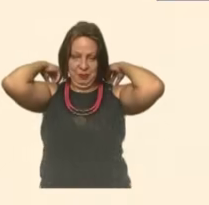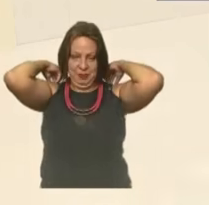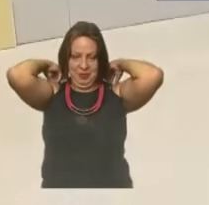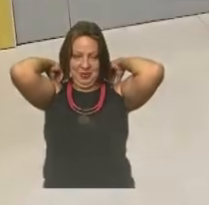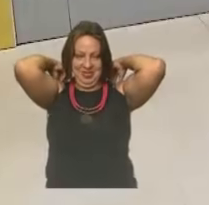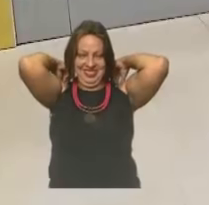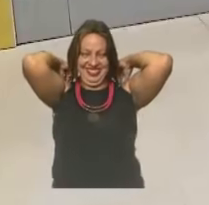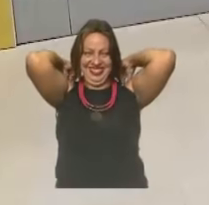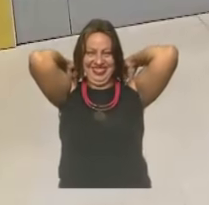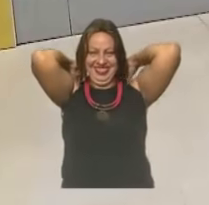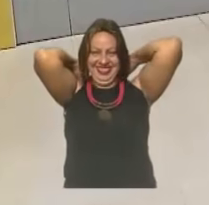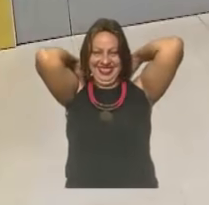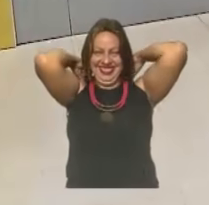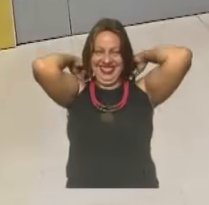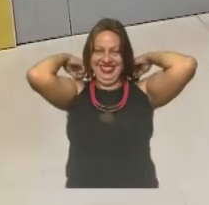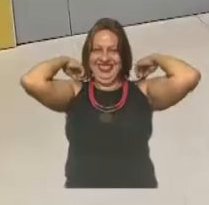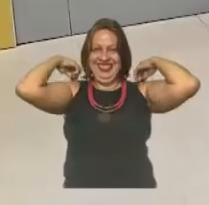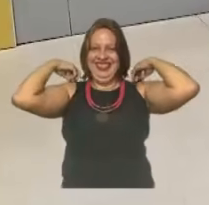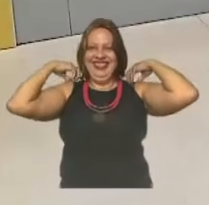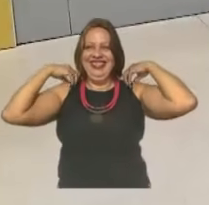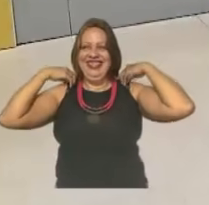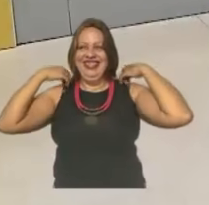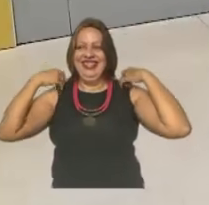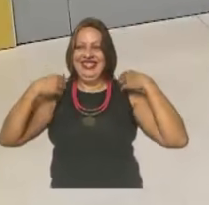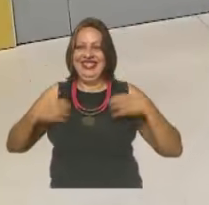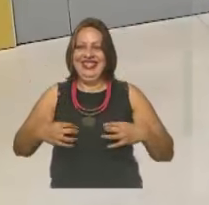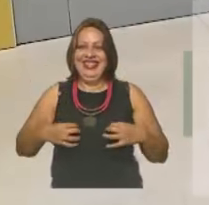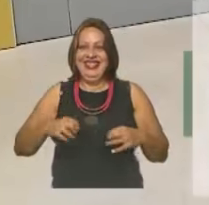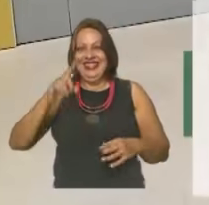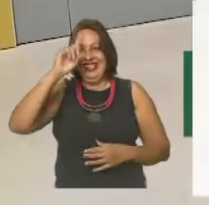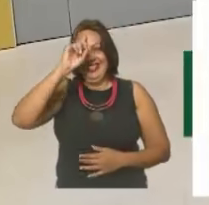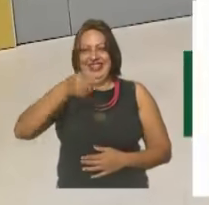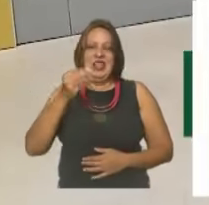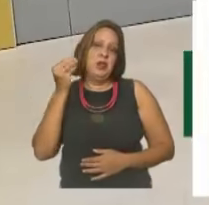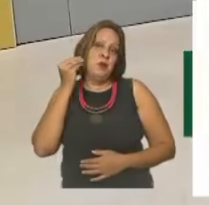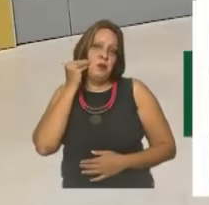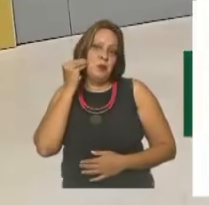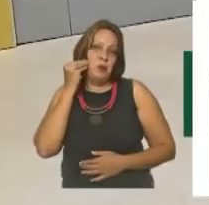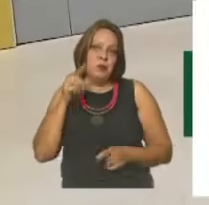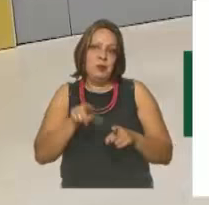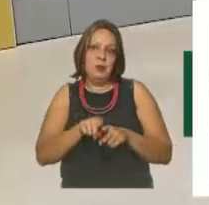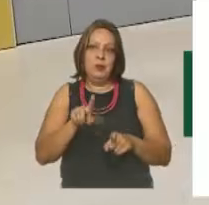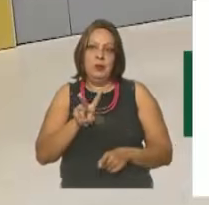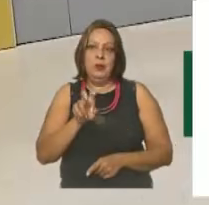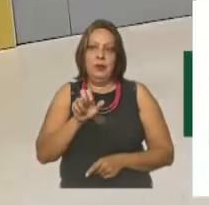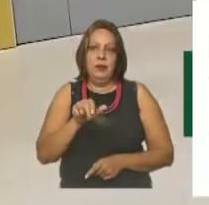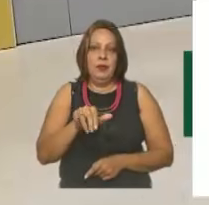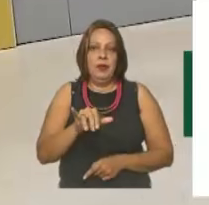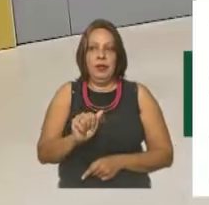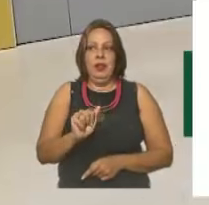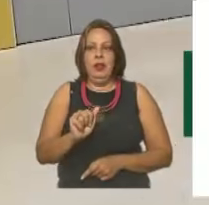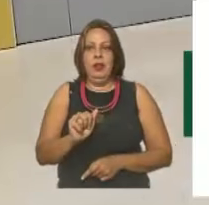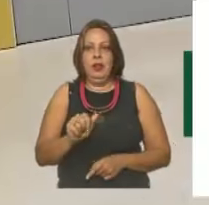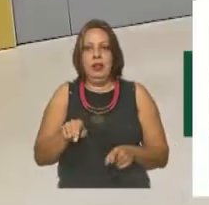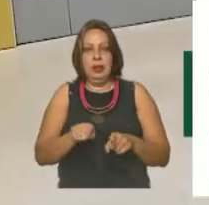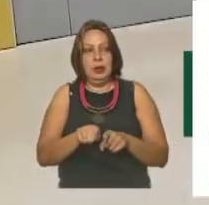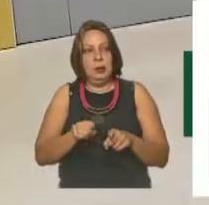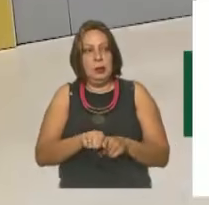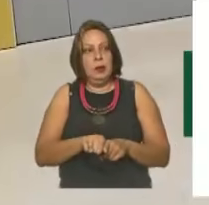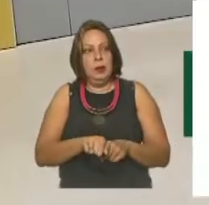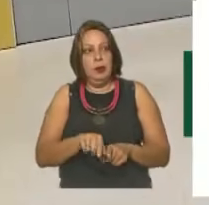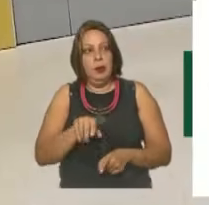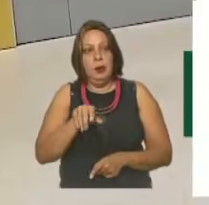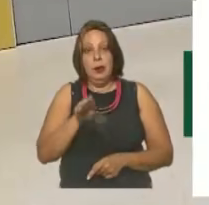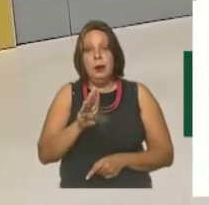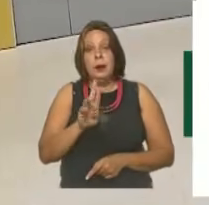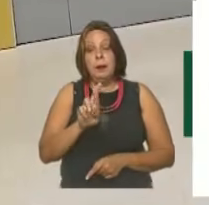E coisa boa! Olha só, mandar um beijão aí pra Rosana, pra Vânia, para o nosso querido Braz, que está se